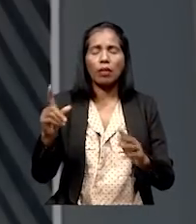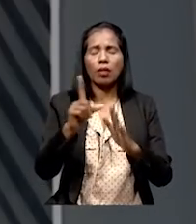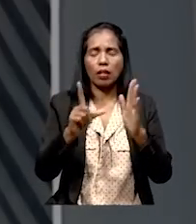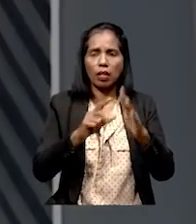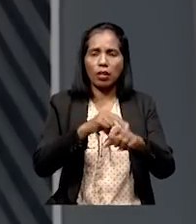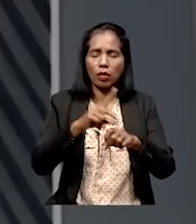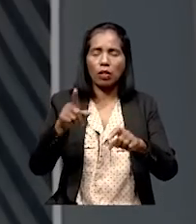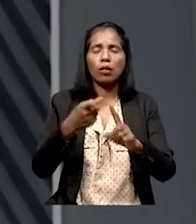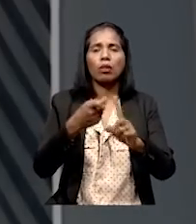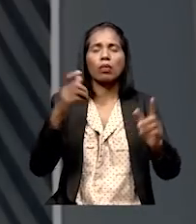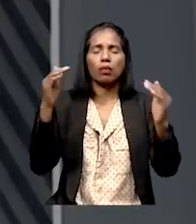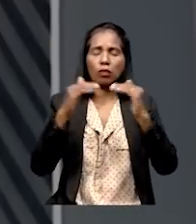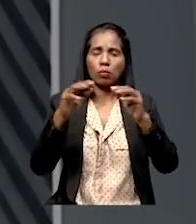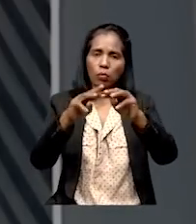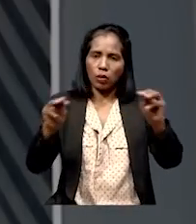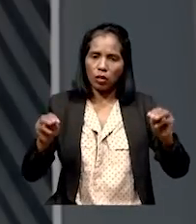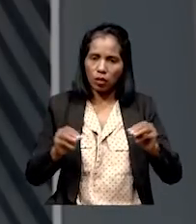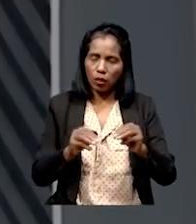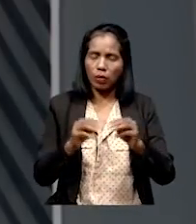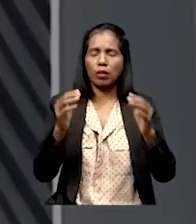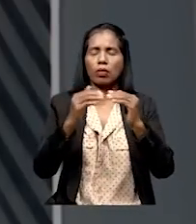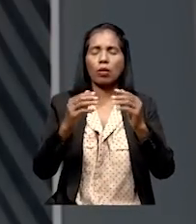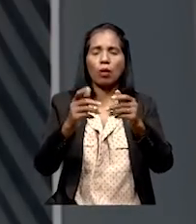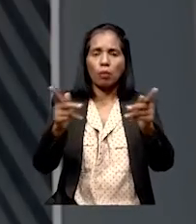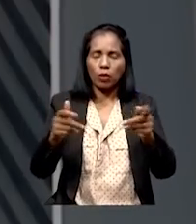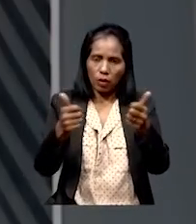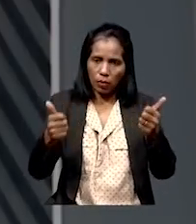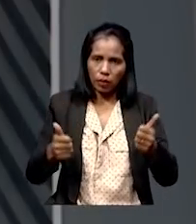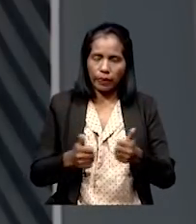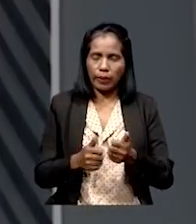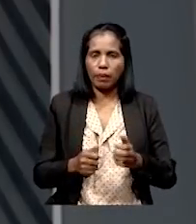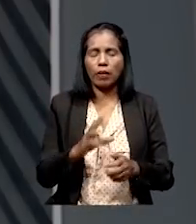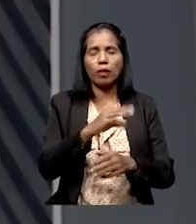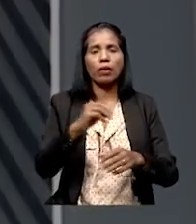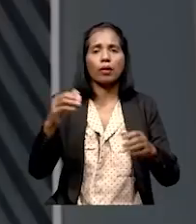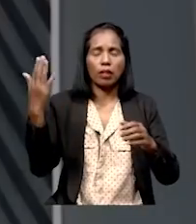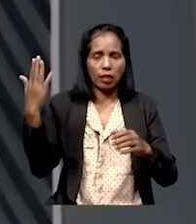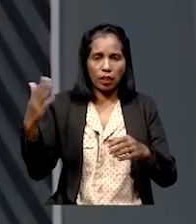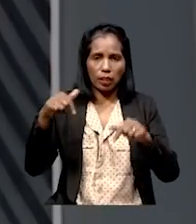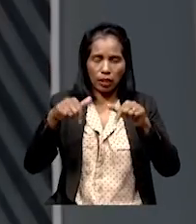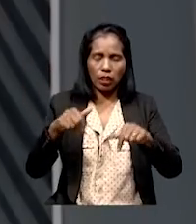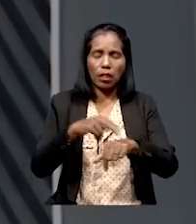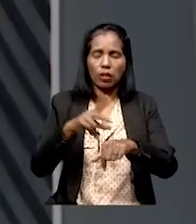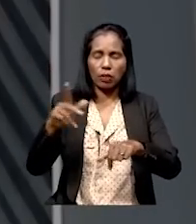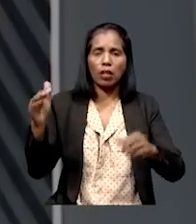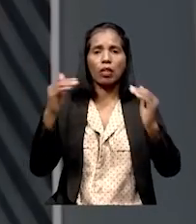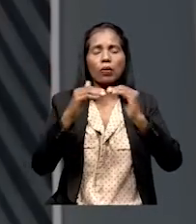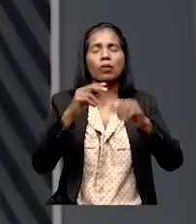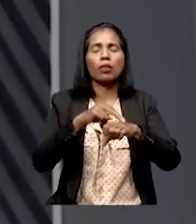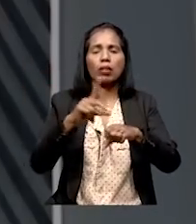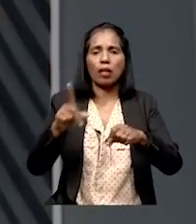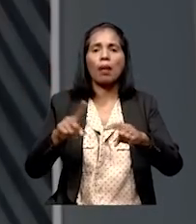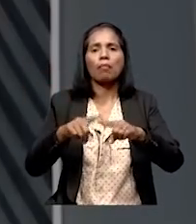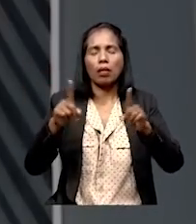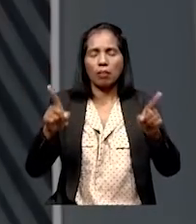conferências municipais, conferências pós-administrativas. E é nacional, Congresso Nacional. Mais bem,